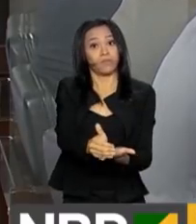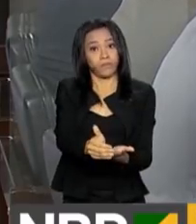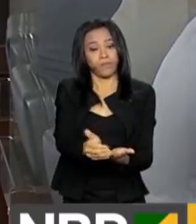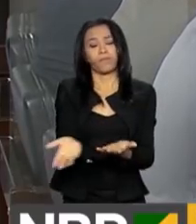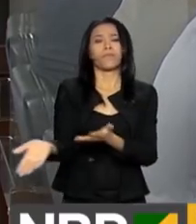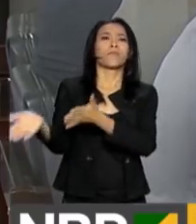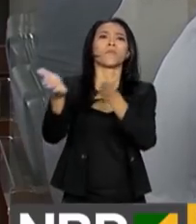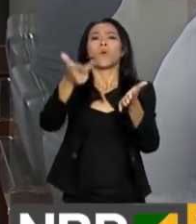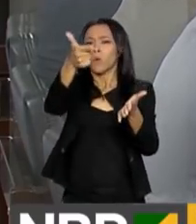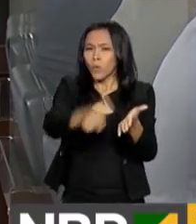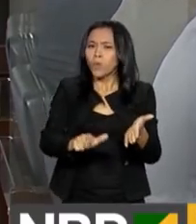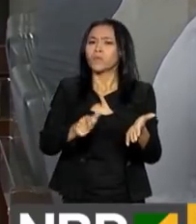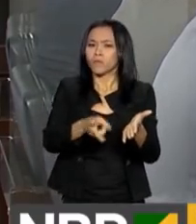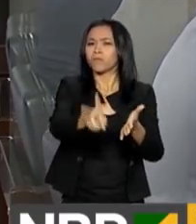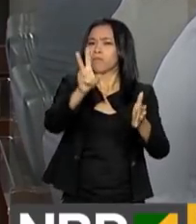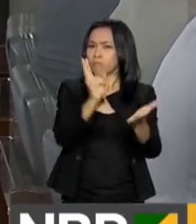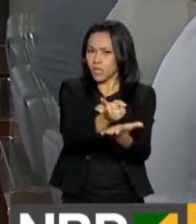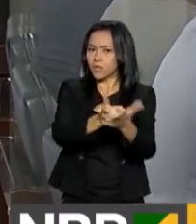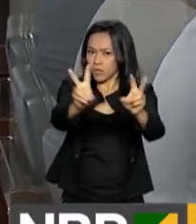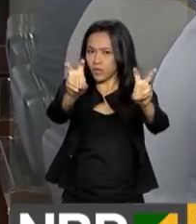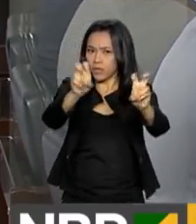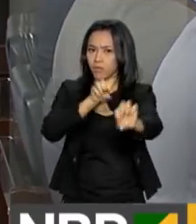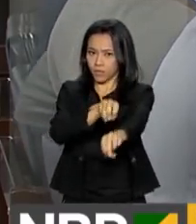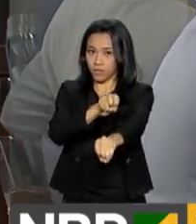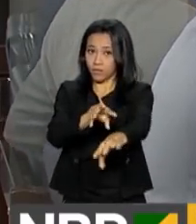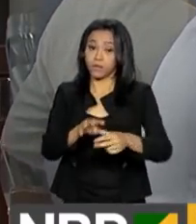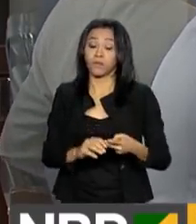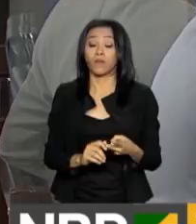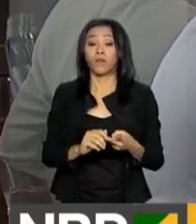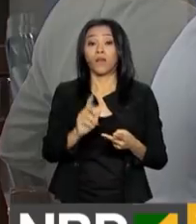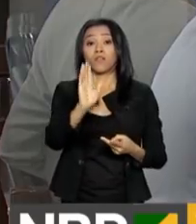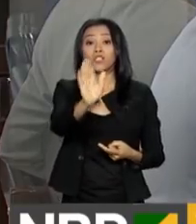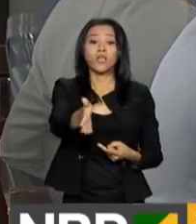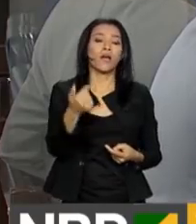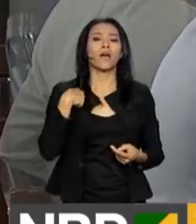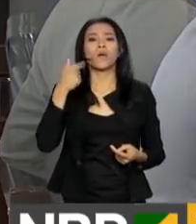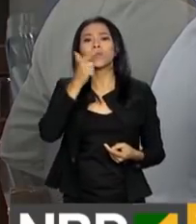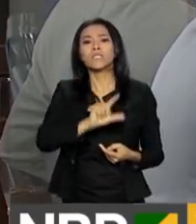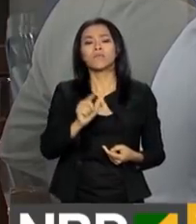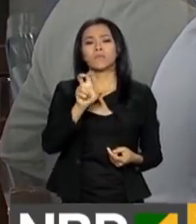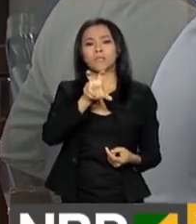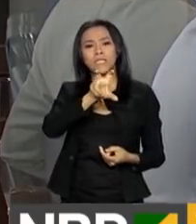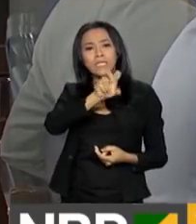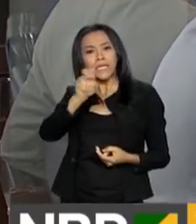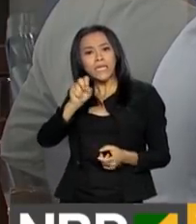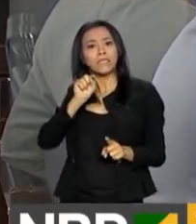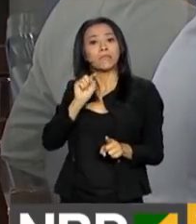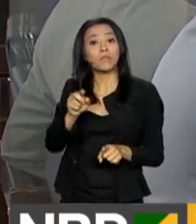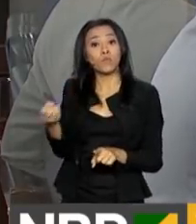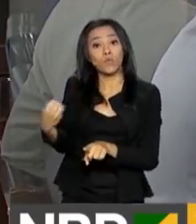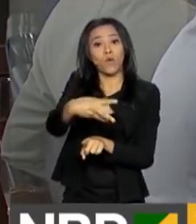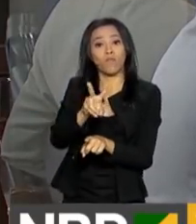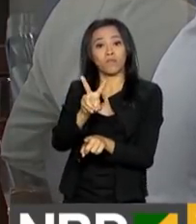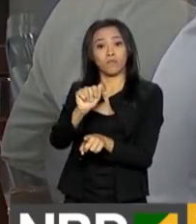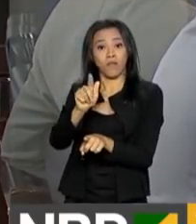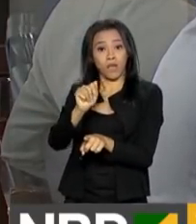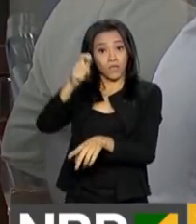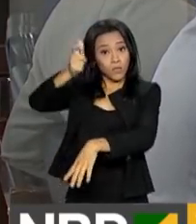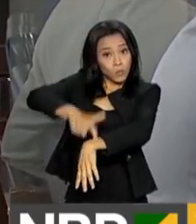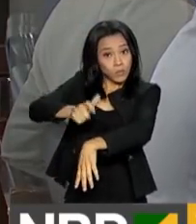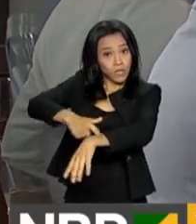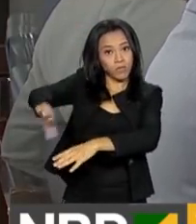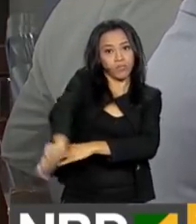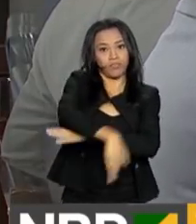tópico da educação eu devo dizer que a estabelecer chegamos a 500 mil novas vagas do tempo integral